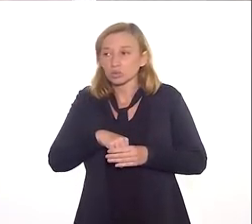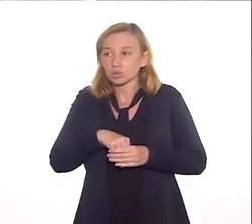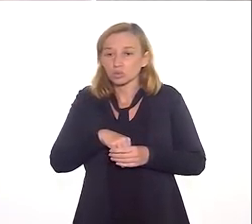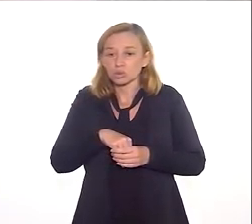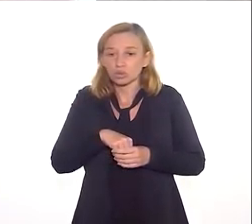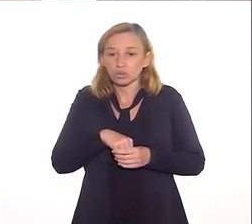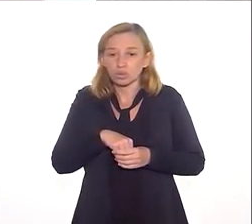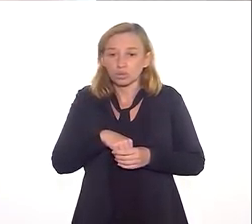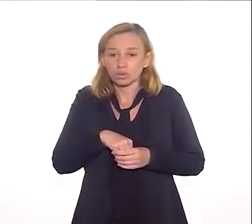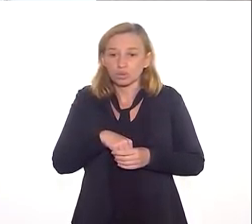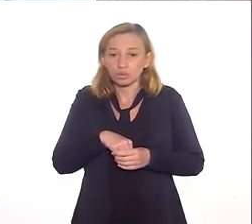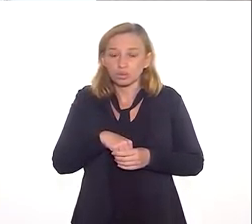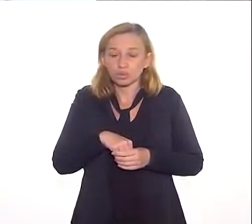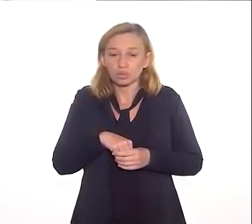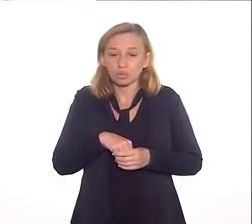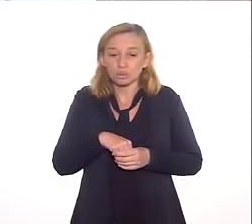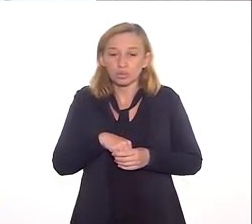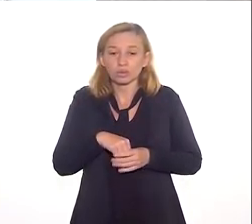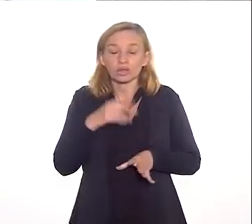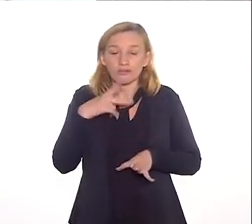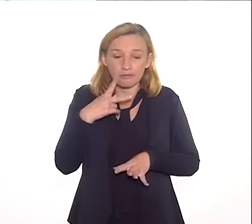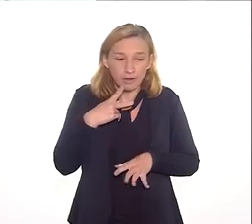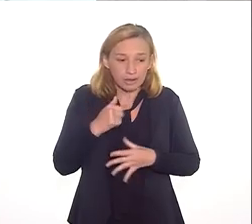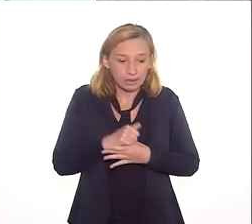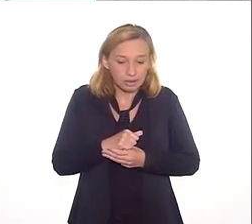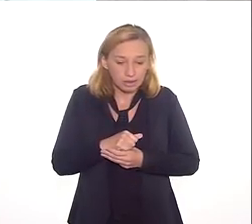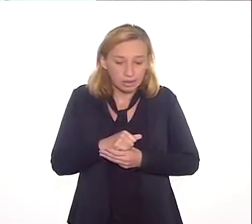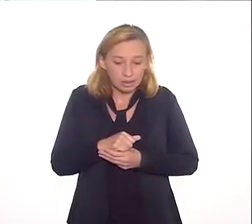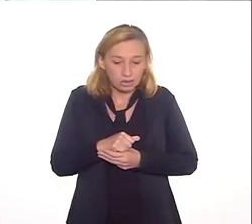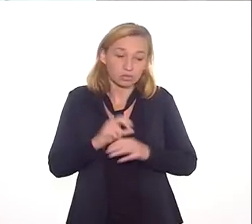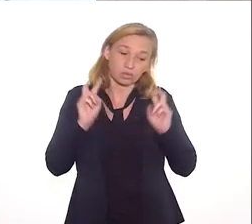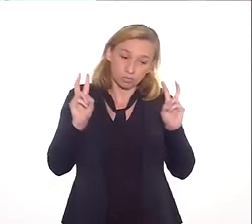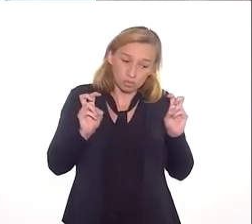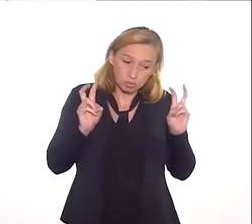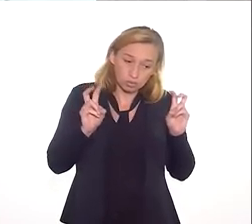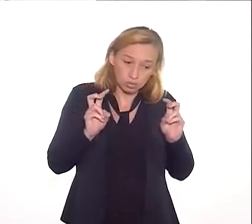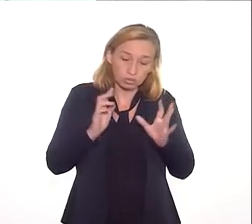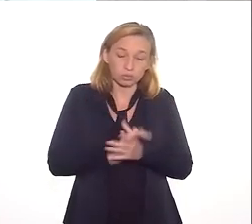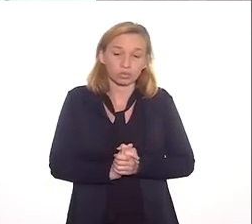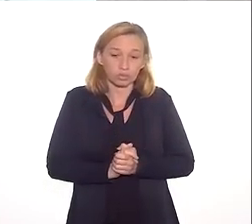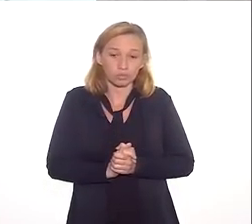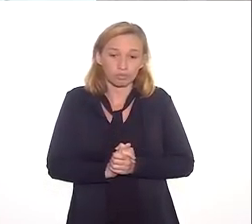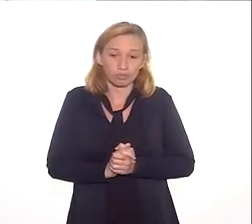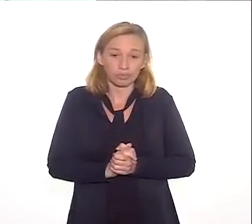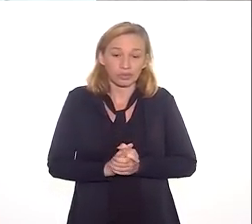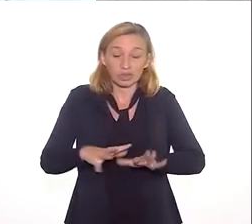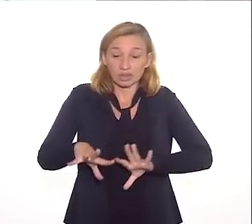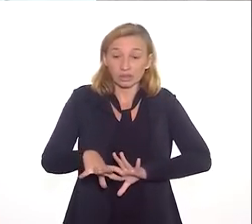dentro dessa mesma colocação, né, da situação